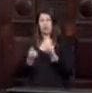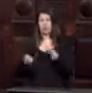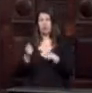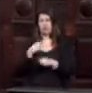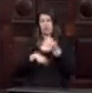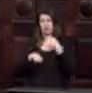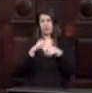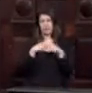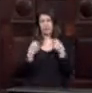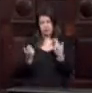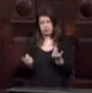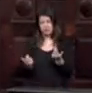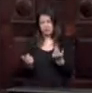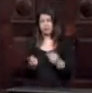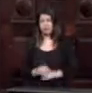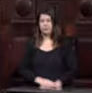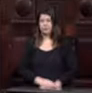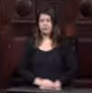orçamentária. Óbvio.